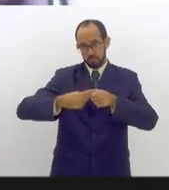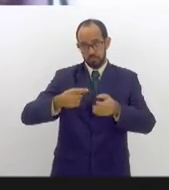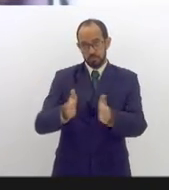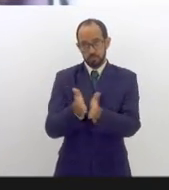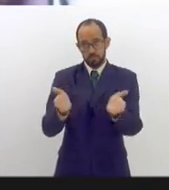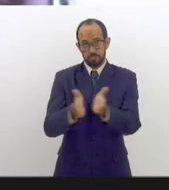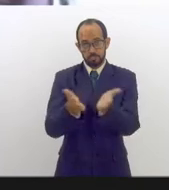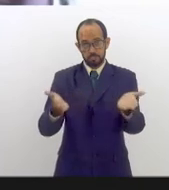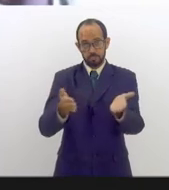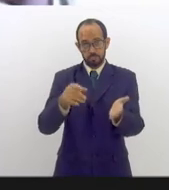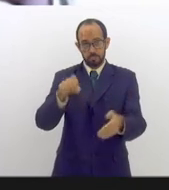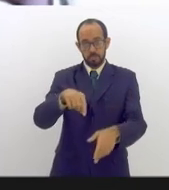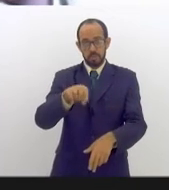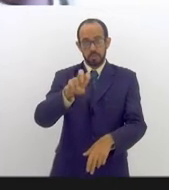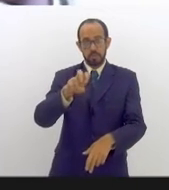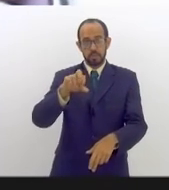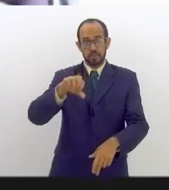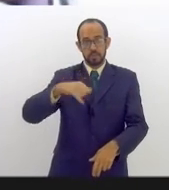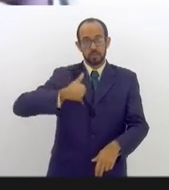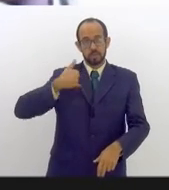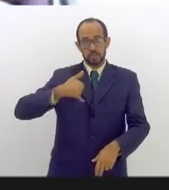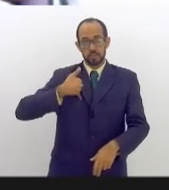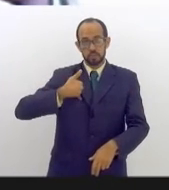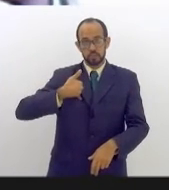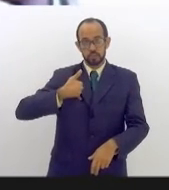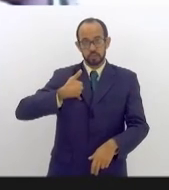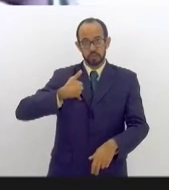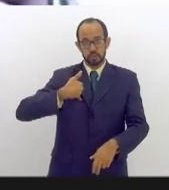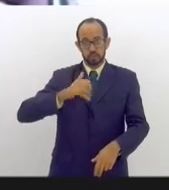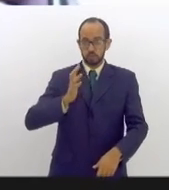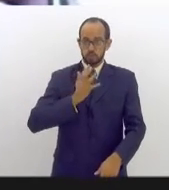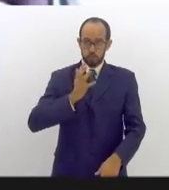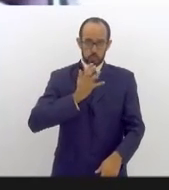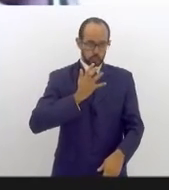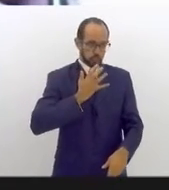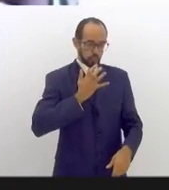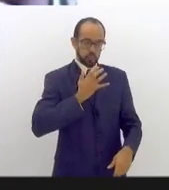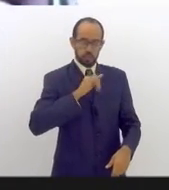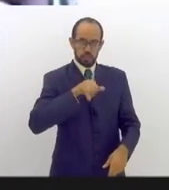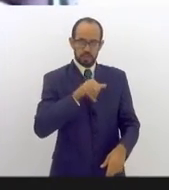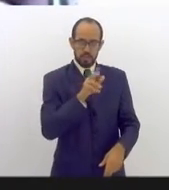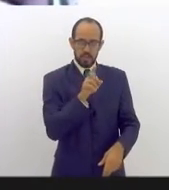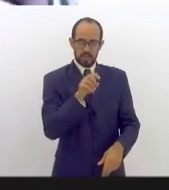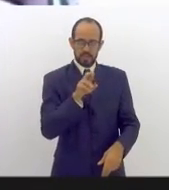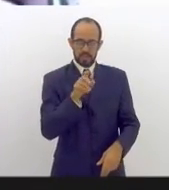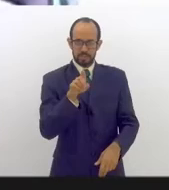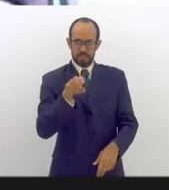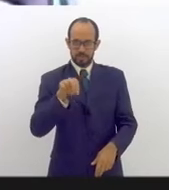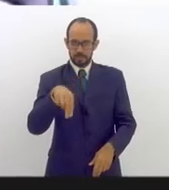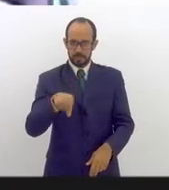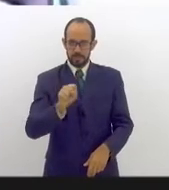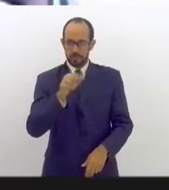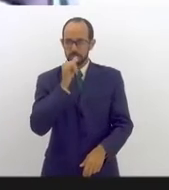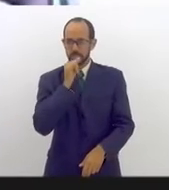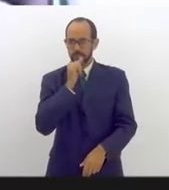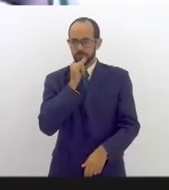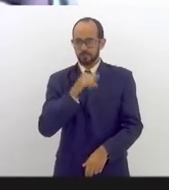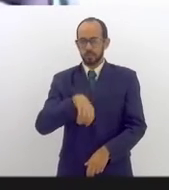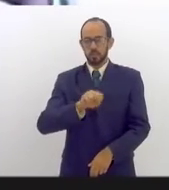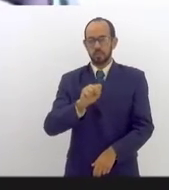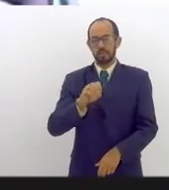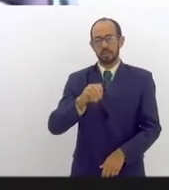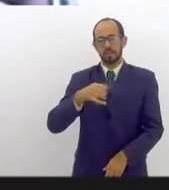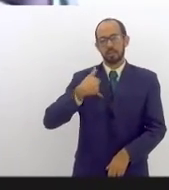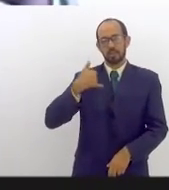59 anos. Né? Dos bairros mais ricos, dos Jardins, é 80